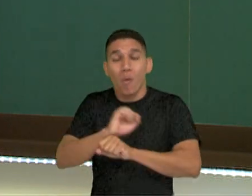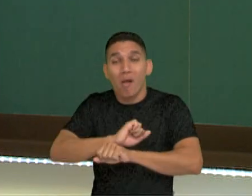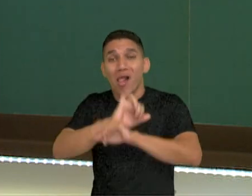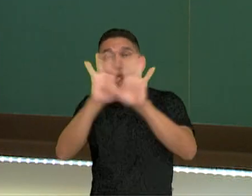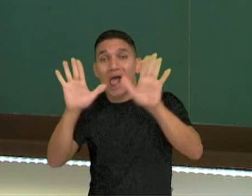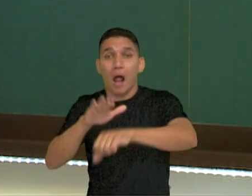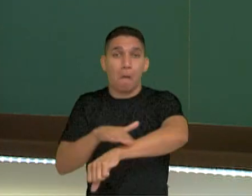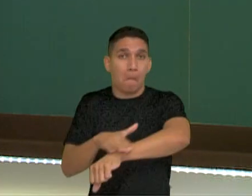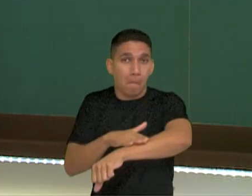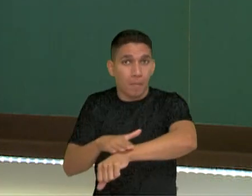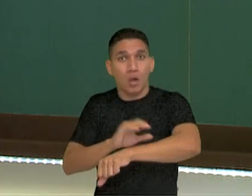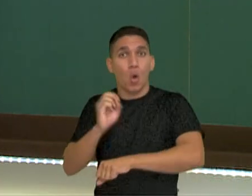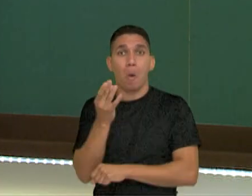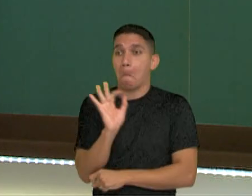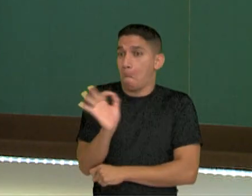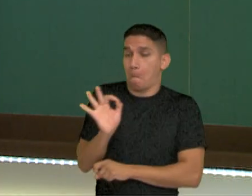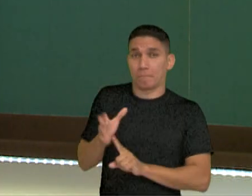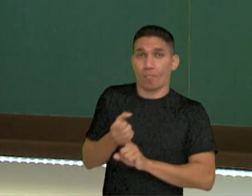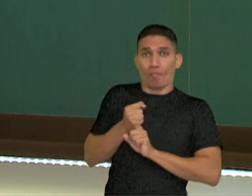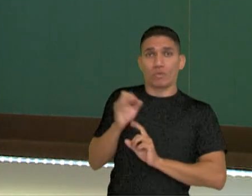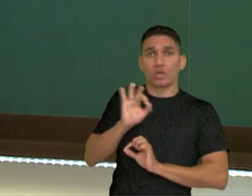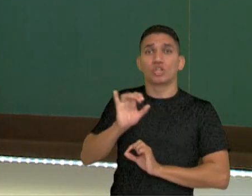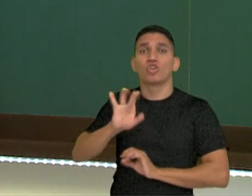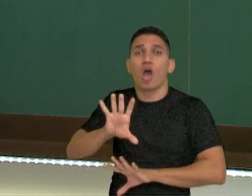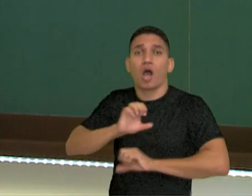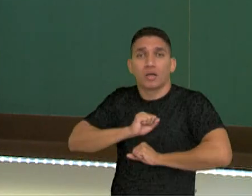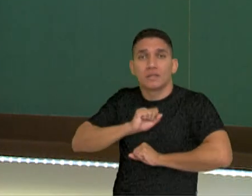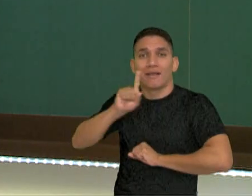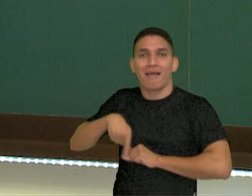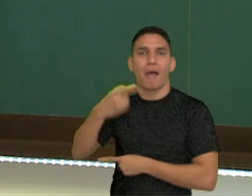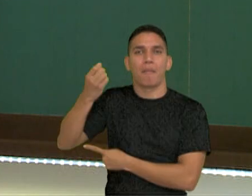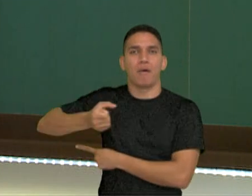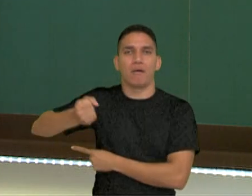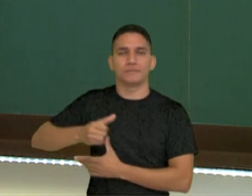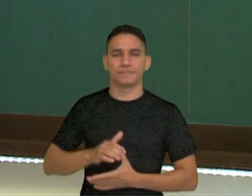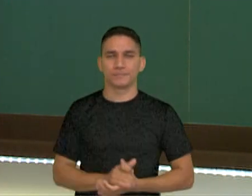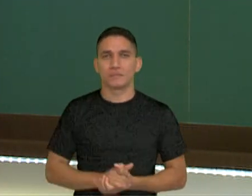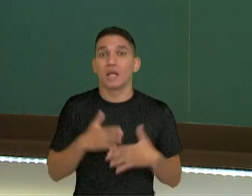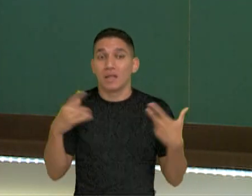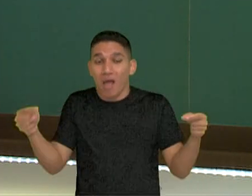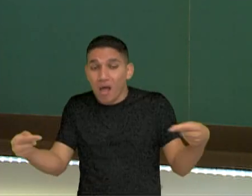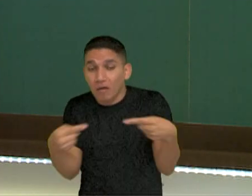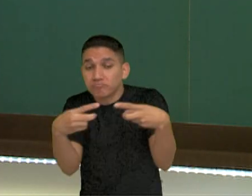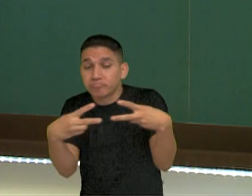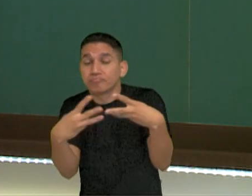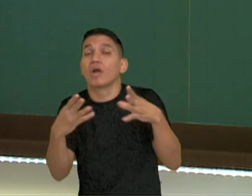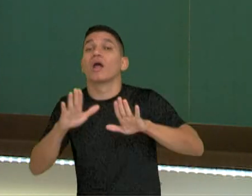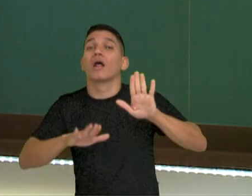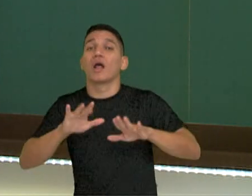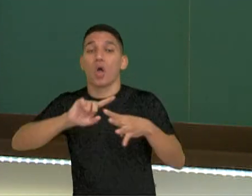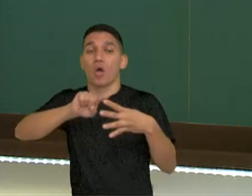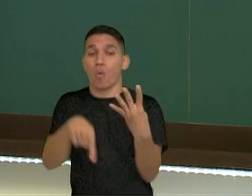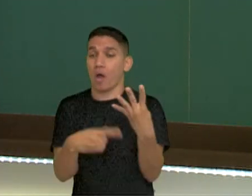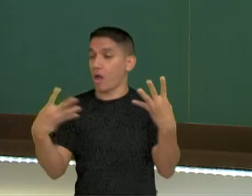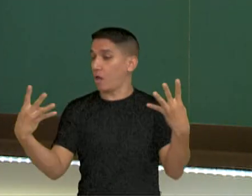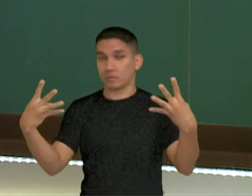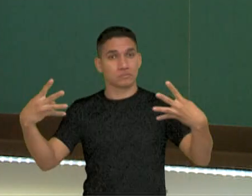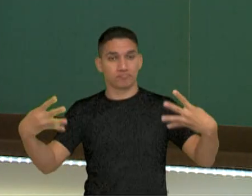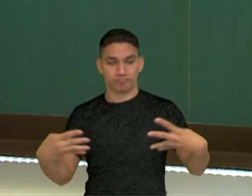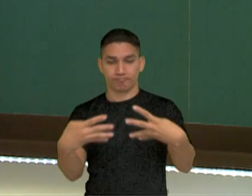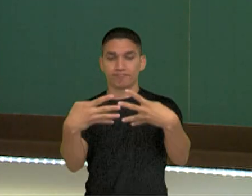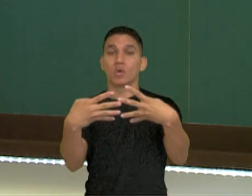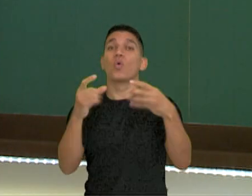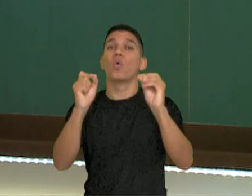quando não tem nenhum dominante, só tem recessivo, vai ser o branco. Então vejam que a combinação de 4 alelos vai